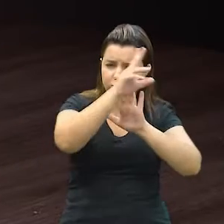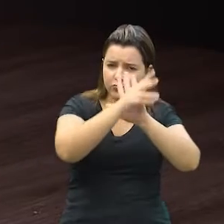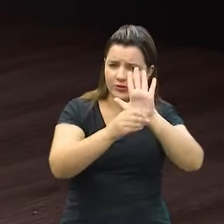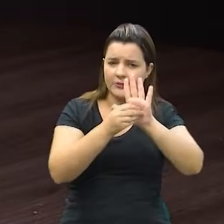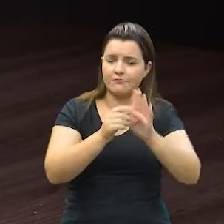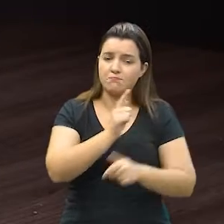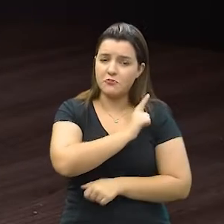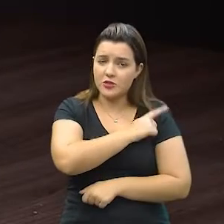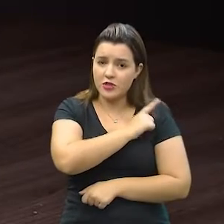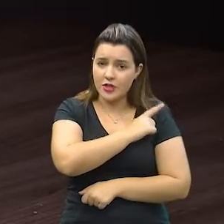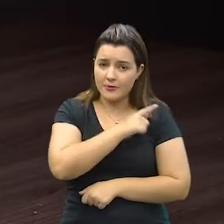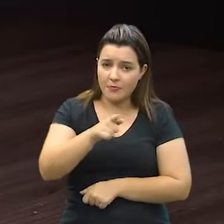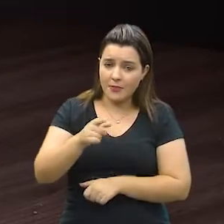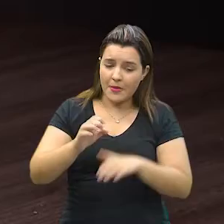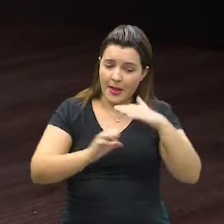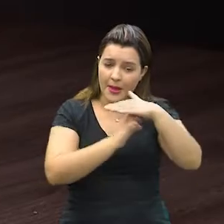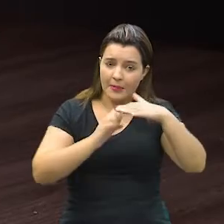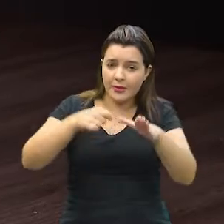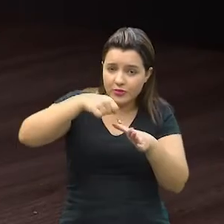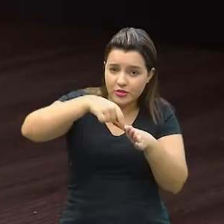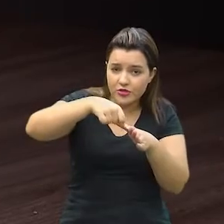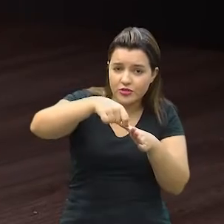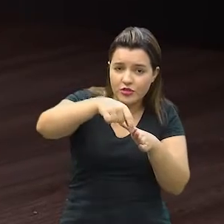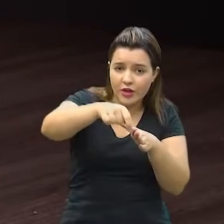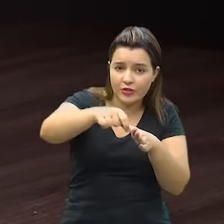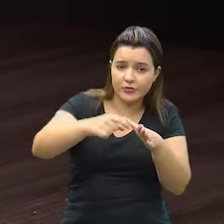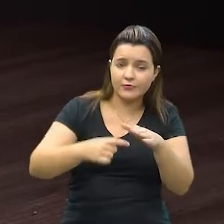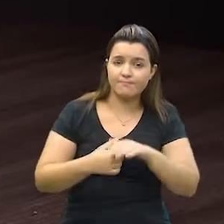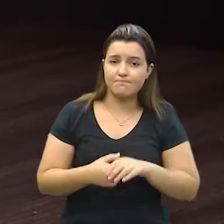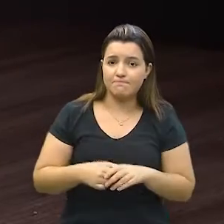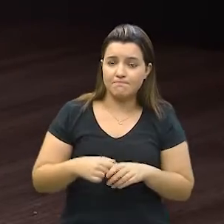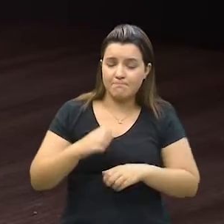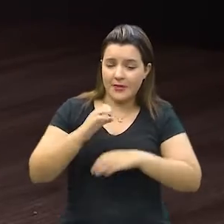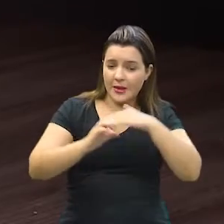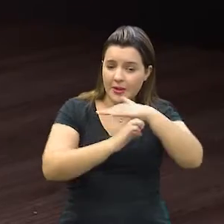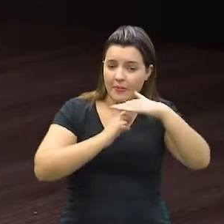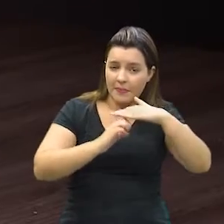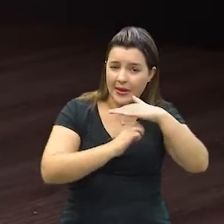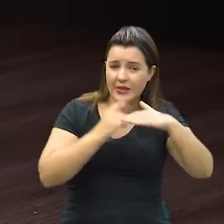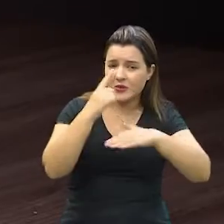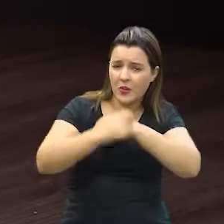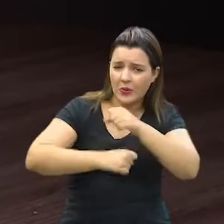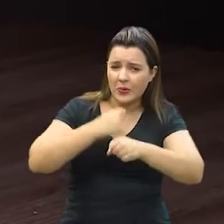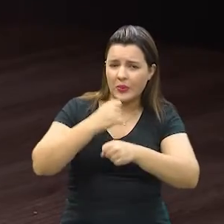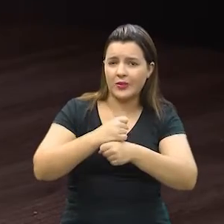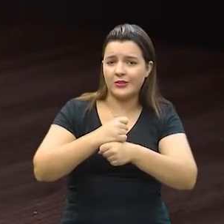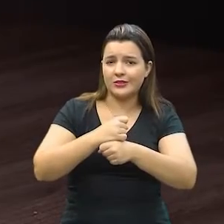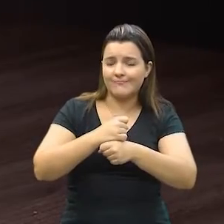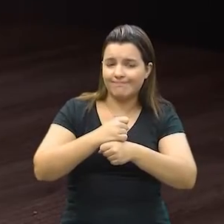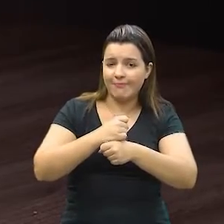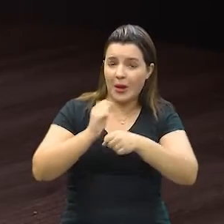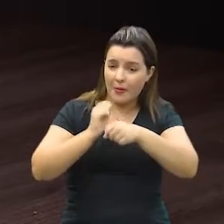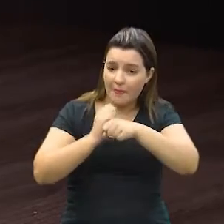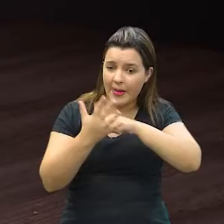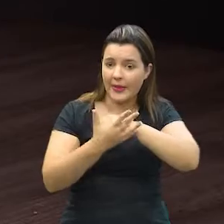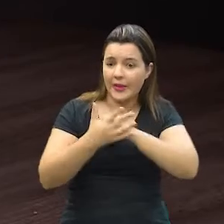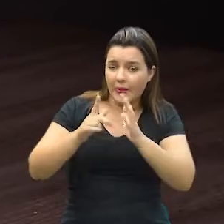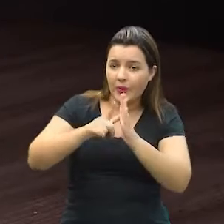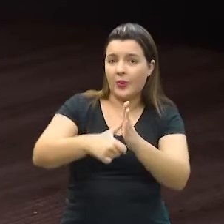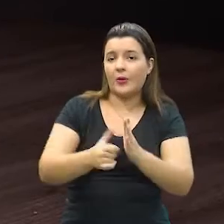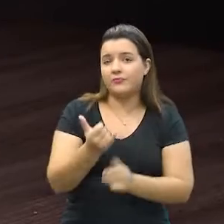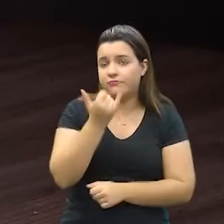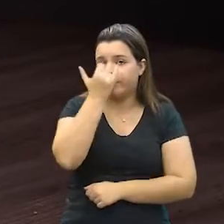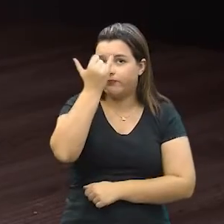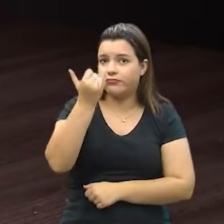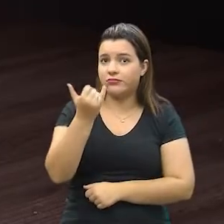à jardinagem. E olha só, a empresa dele tem 1 ano e no meio da pandemia que ele fez esse aniversário e aí